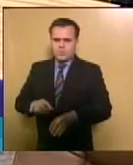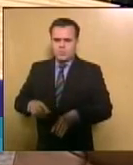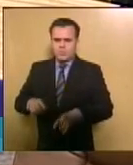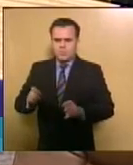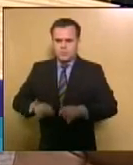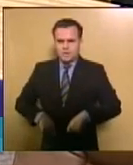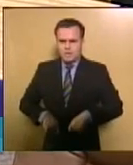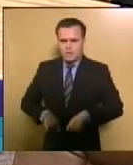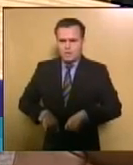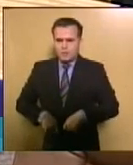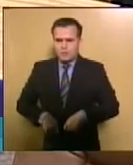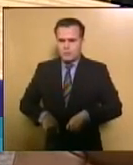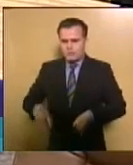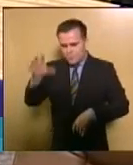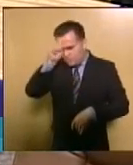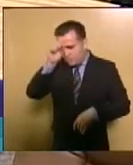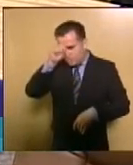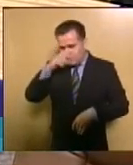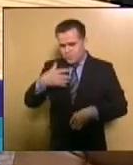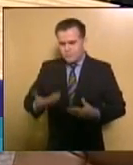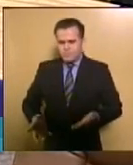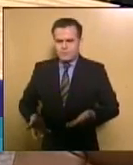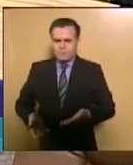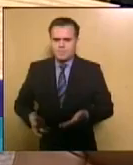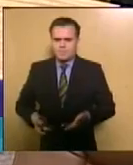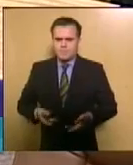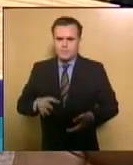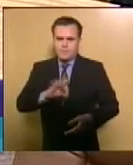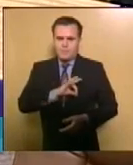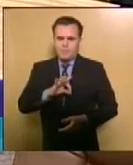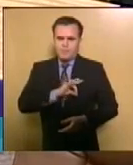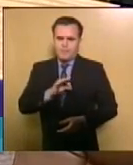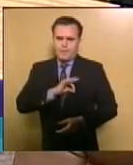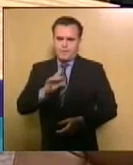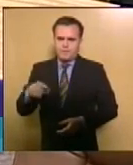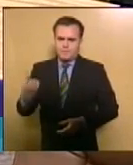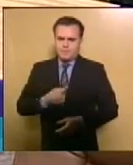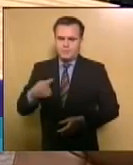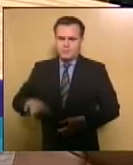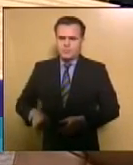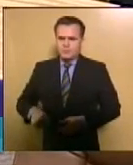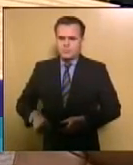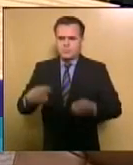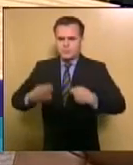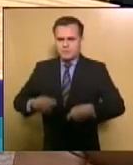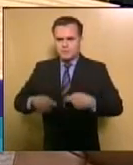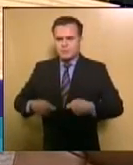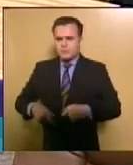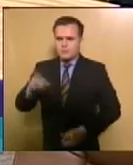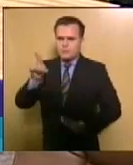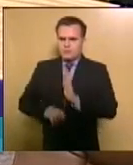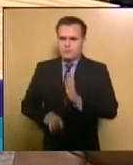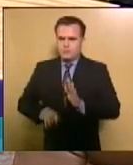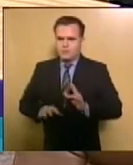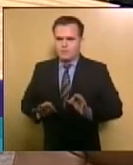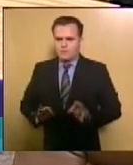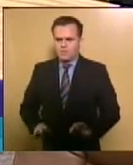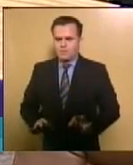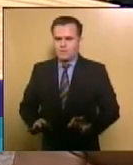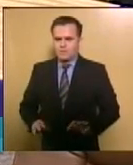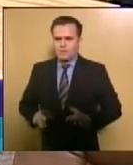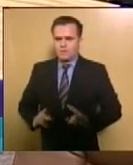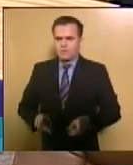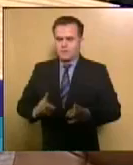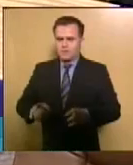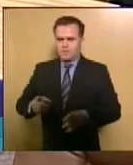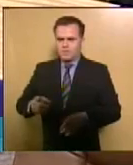a polícia é aquele lá que vai lá aprender tal na verdade polícia na minha Ótica serve para segurar direitos quando a gente pensa que a polícia